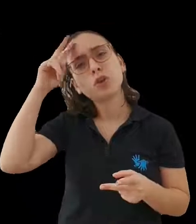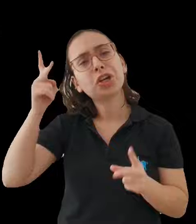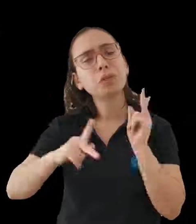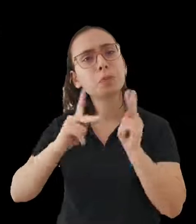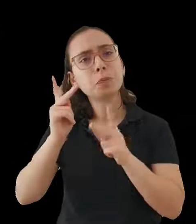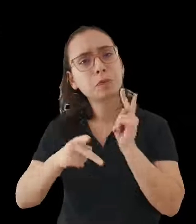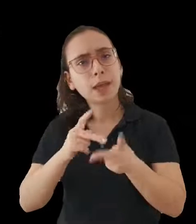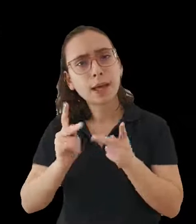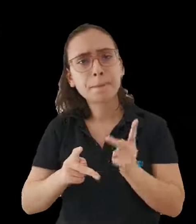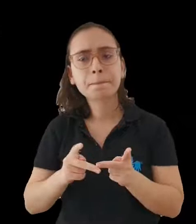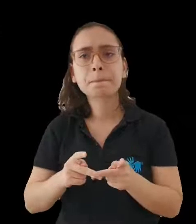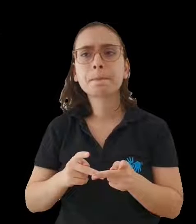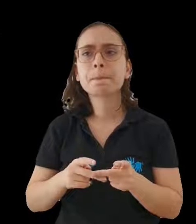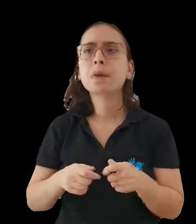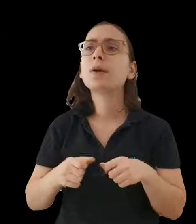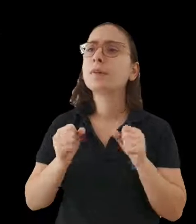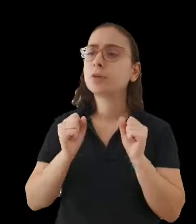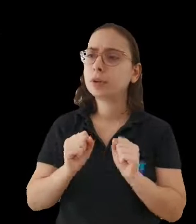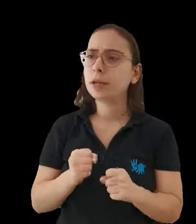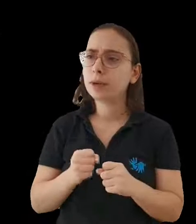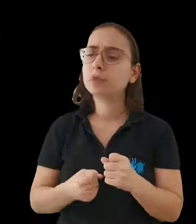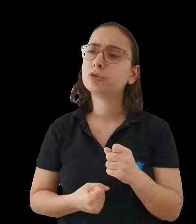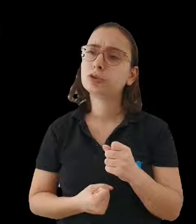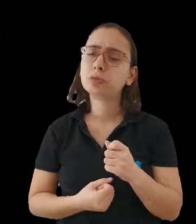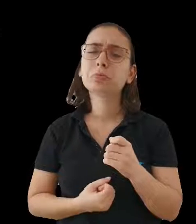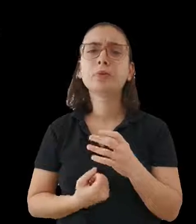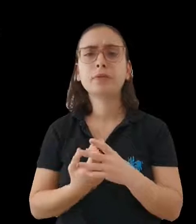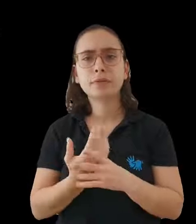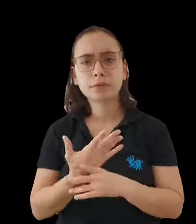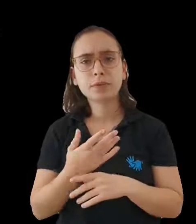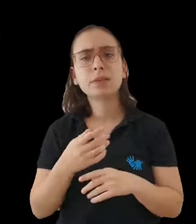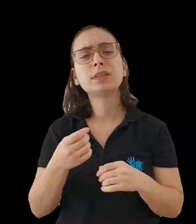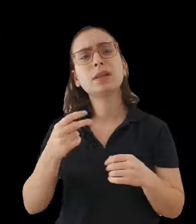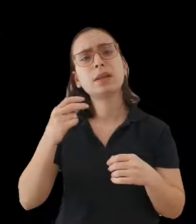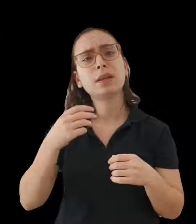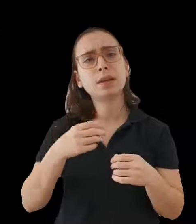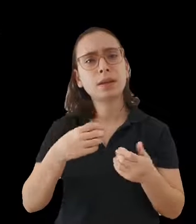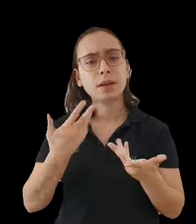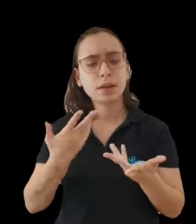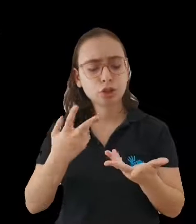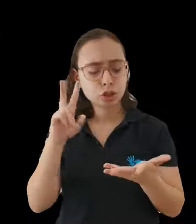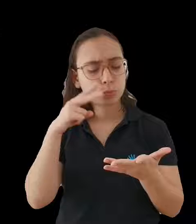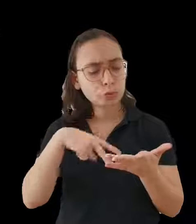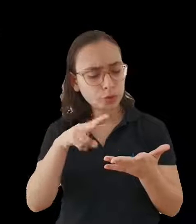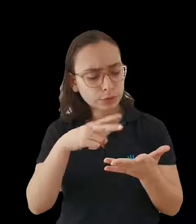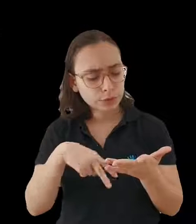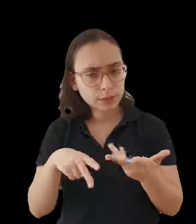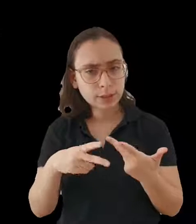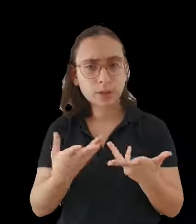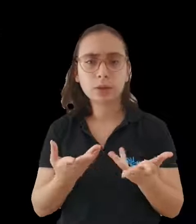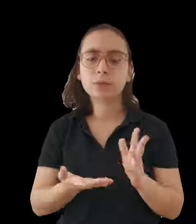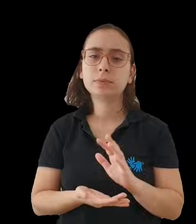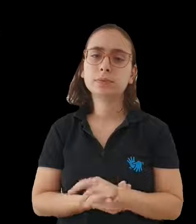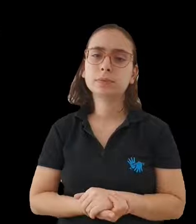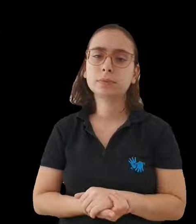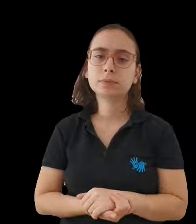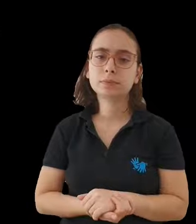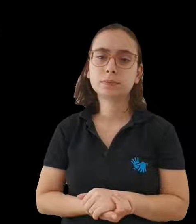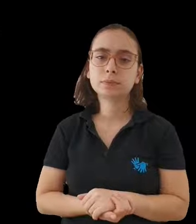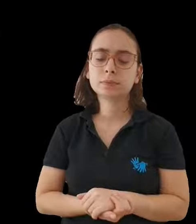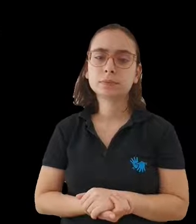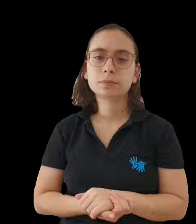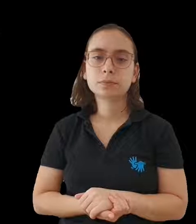gente criar a nossa interpretação, a nossa visão daquele conto como contadores de